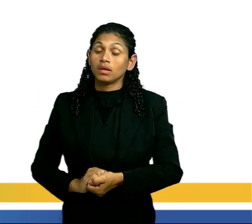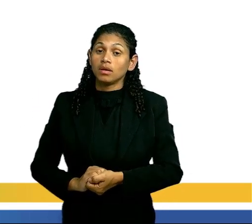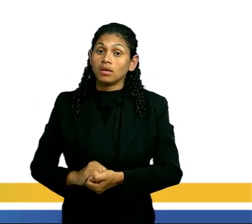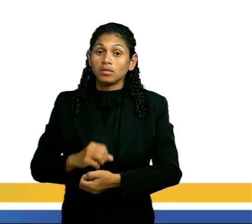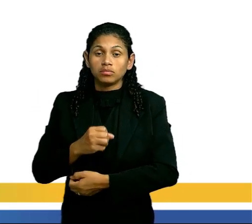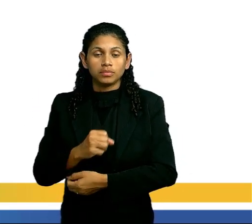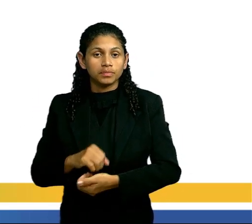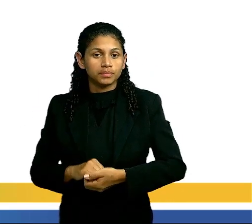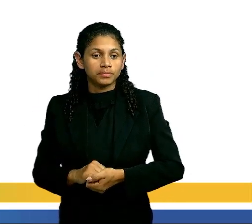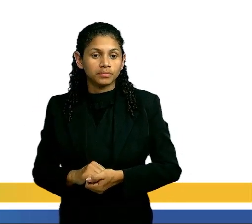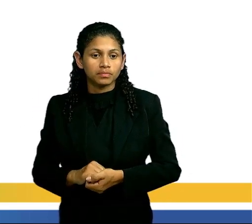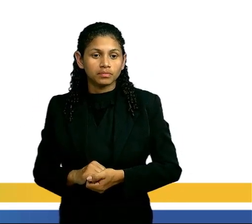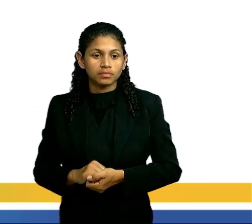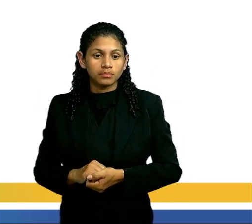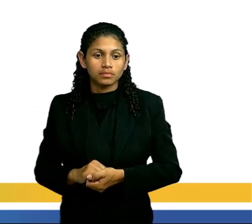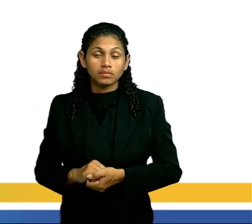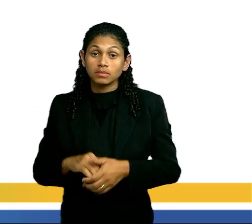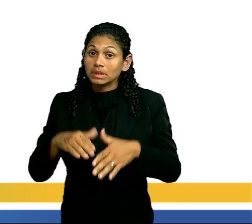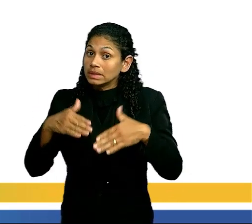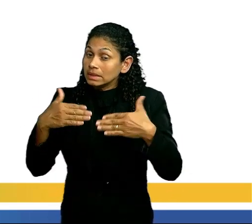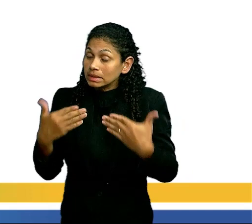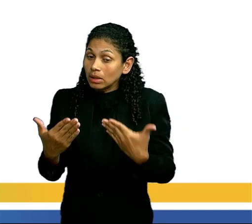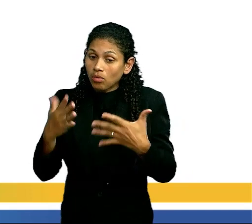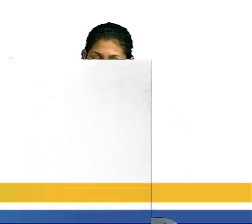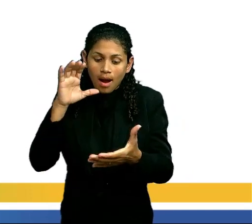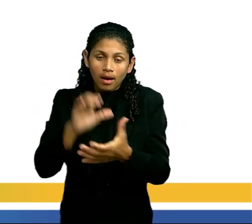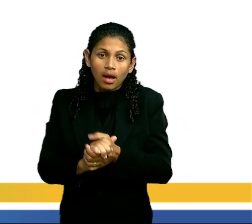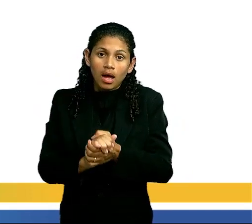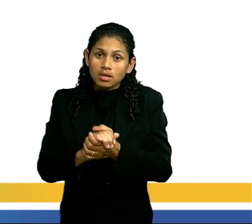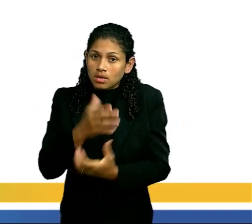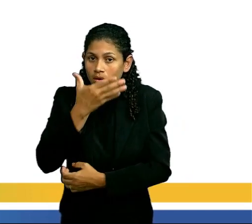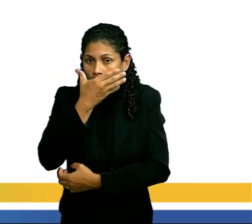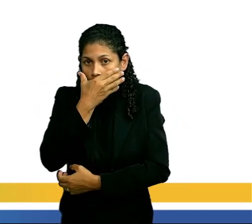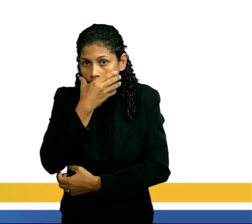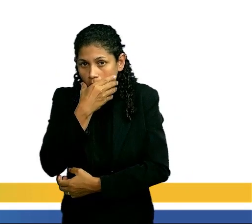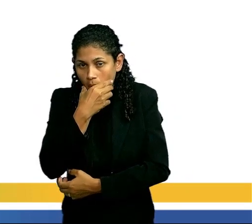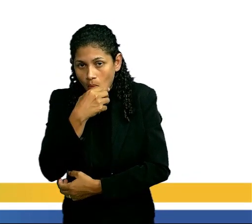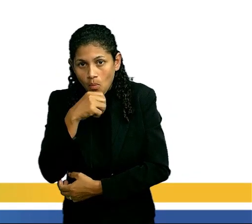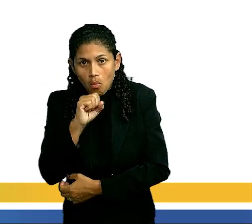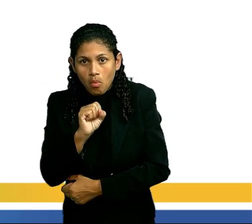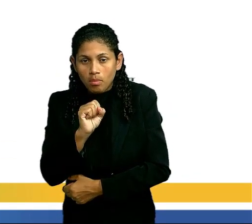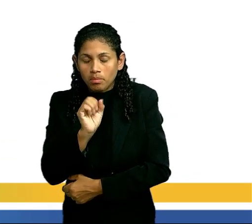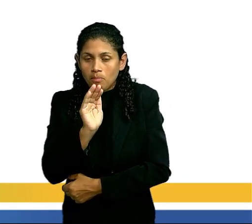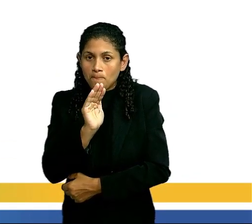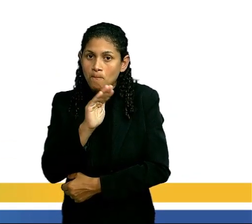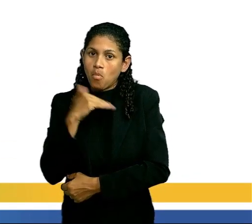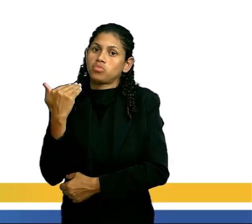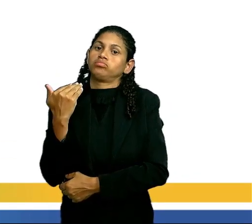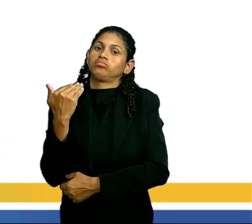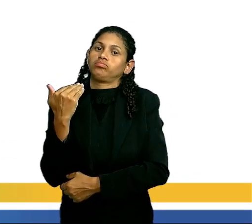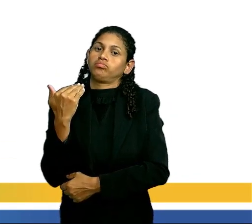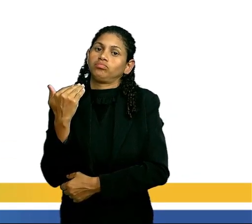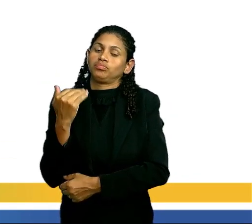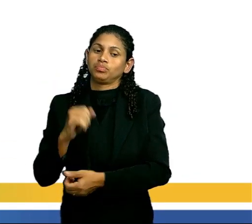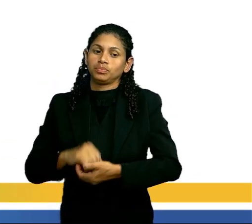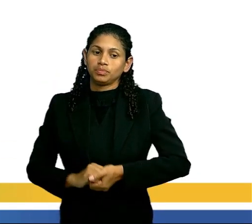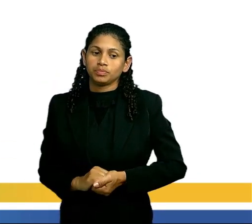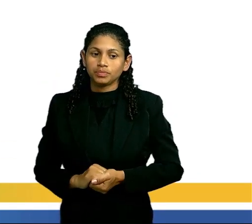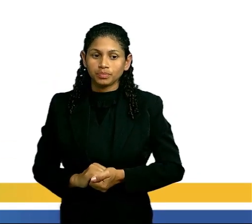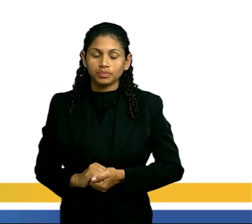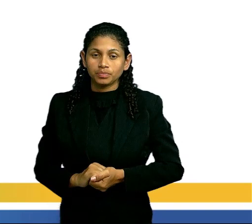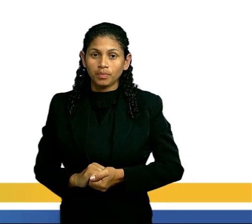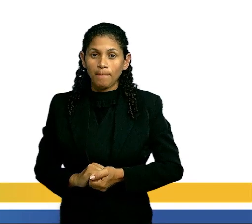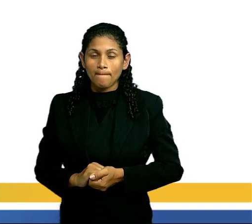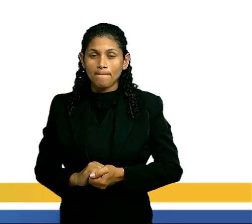a conjunção no segundo quadrinho, né? E terá um casamento perfeito. Observe que a